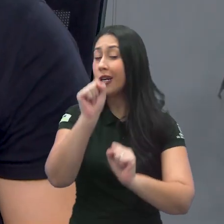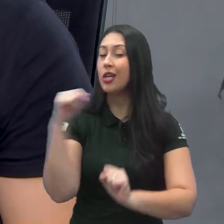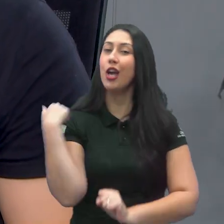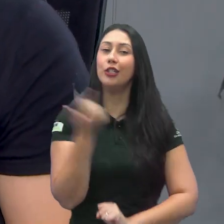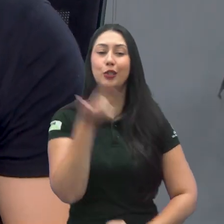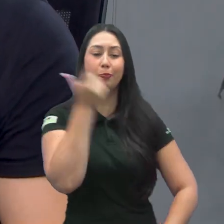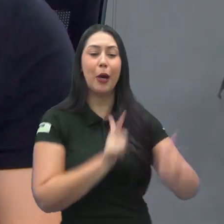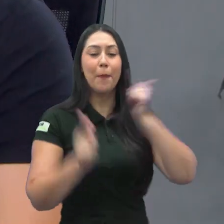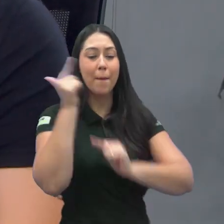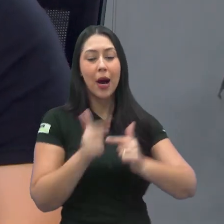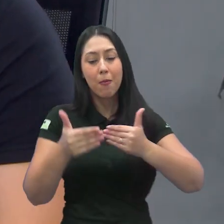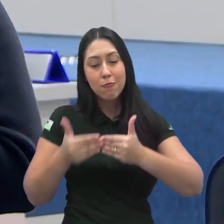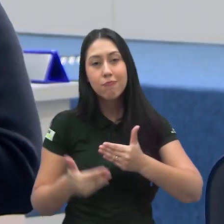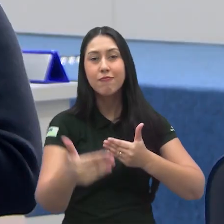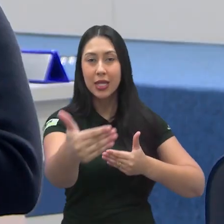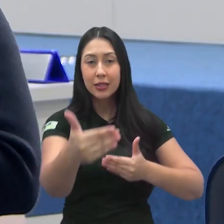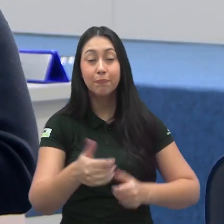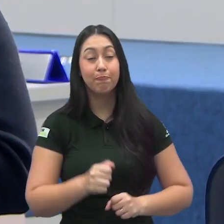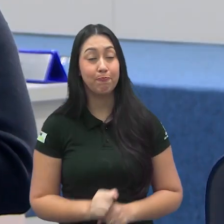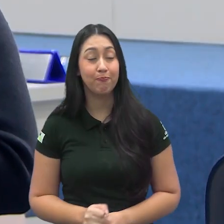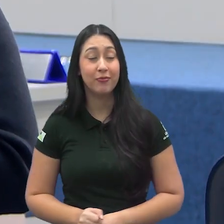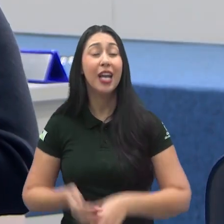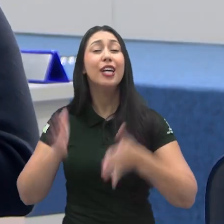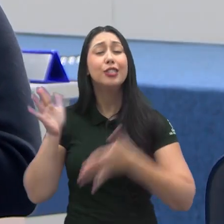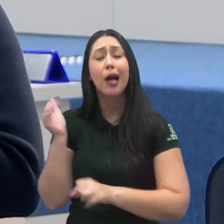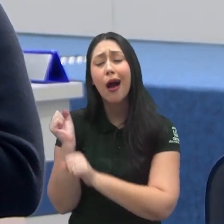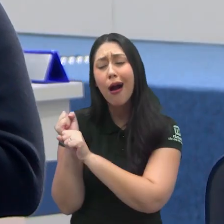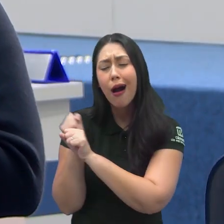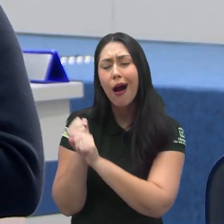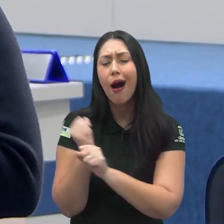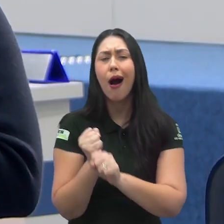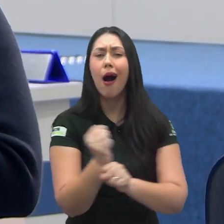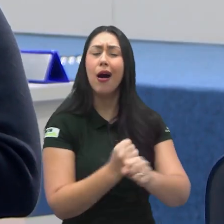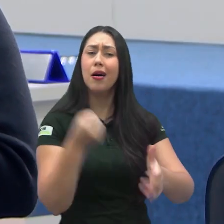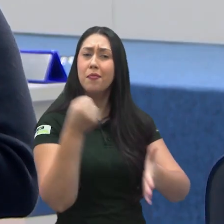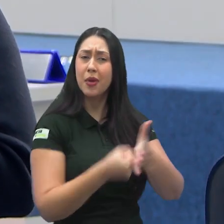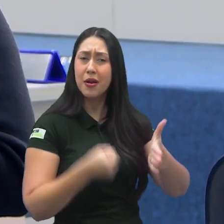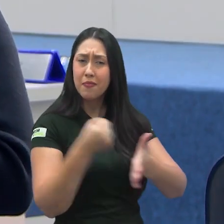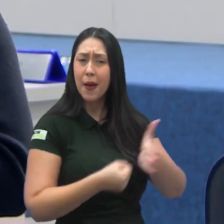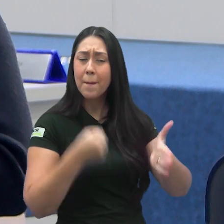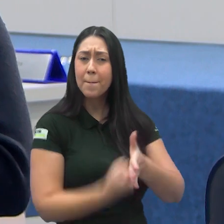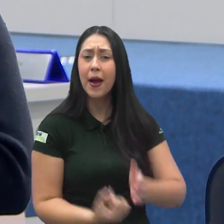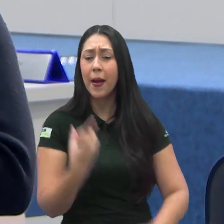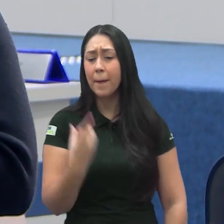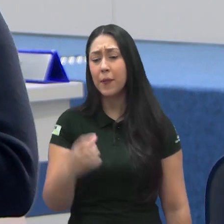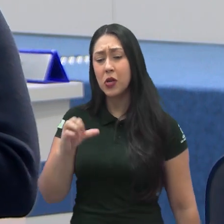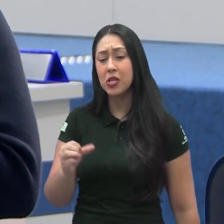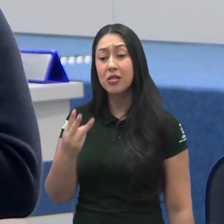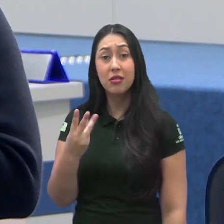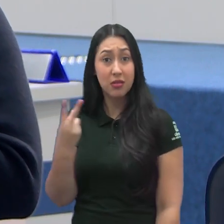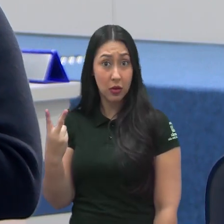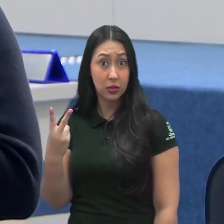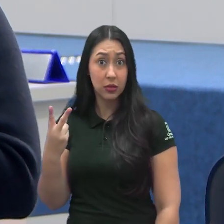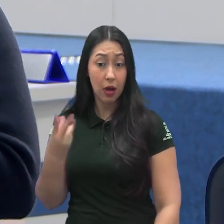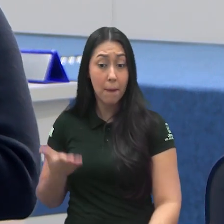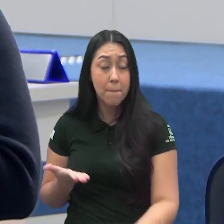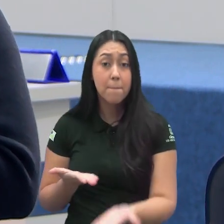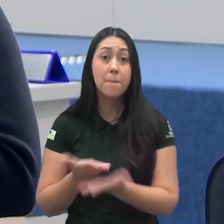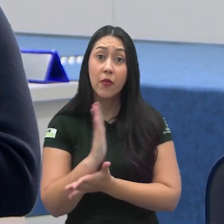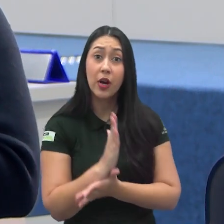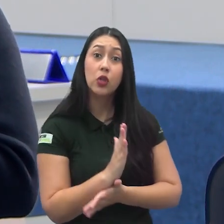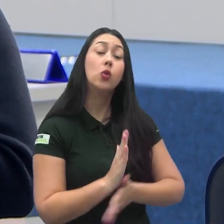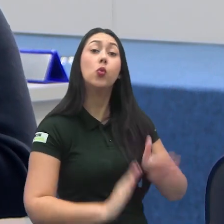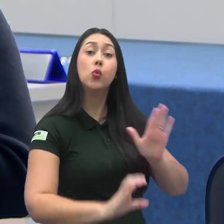continuar conquistando outras coisas através dela. Após décadas de lutas, em 1932, com a aprovação do Código